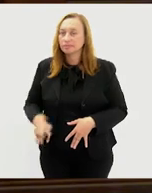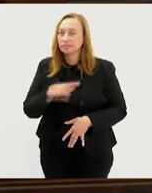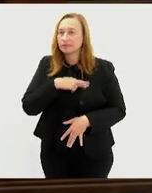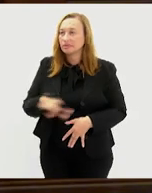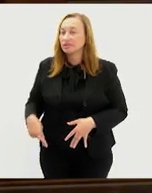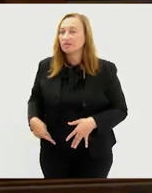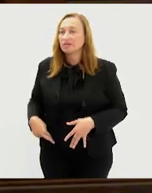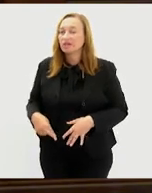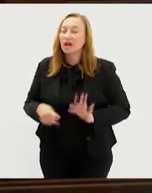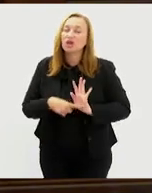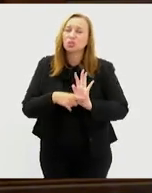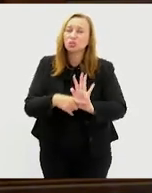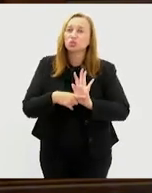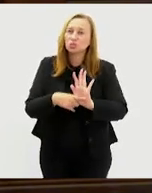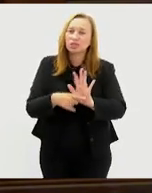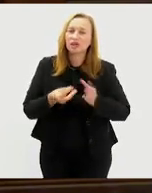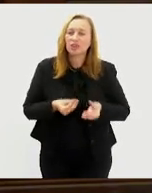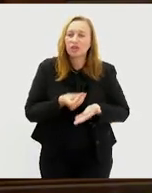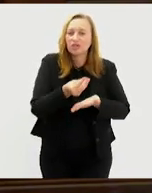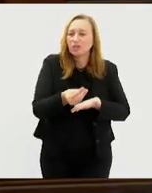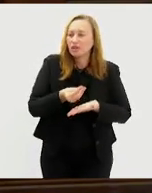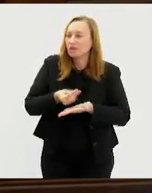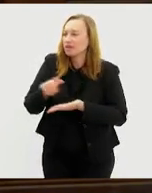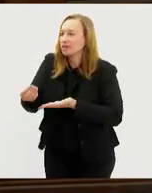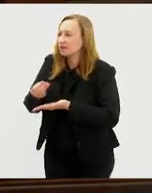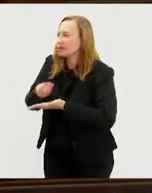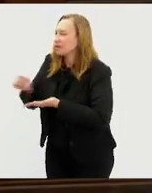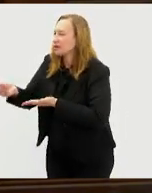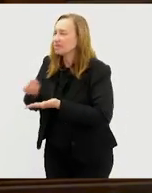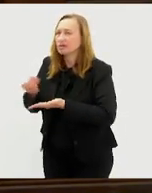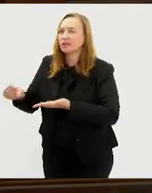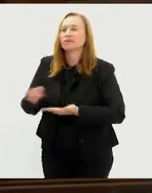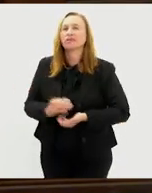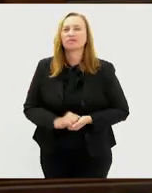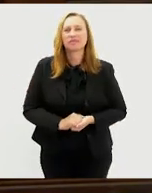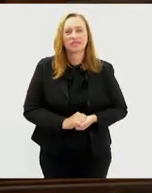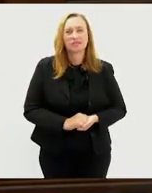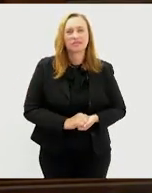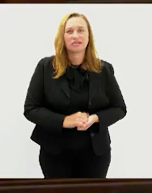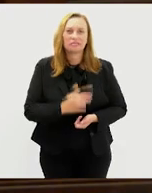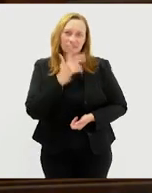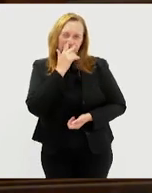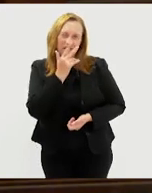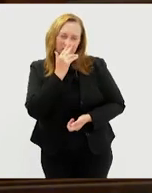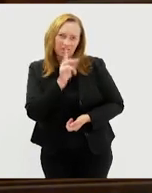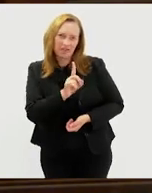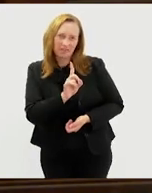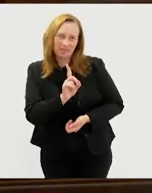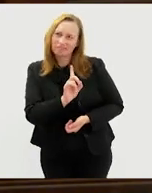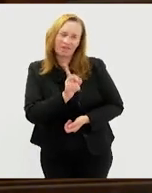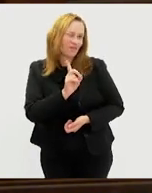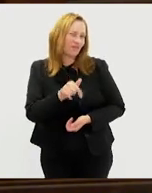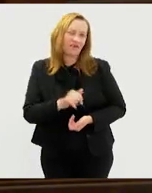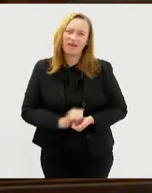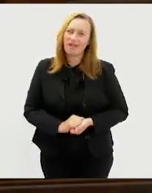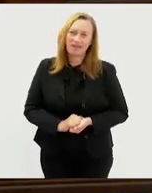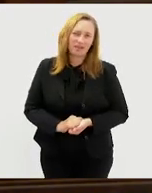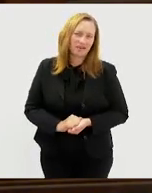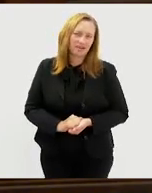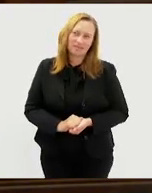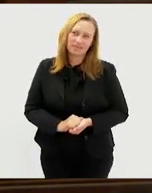em ajudar para depois ter os retornos políticos devidos ISO não é sinônimo de